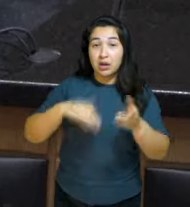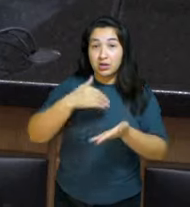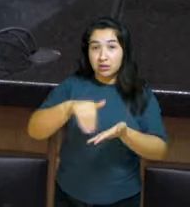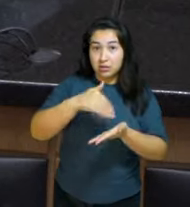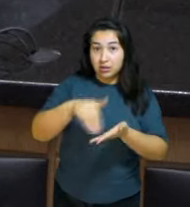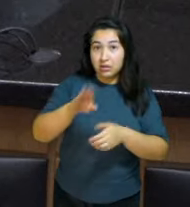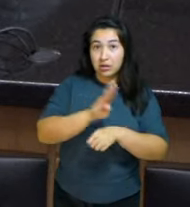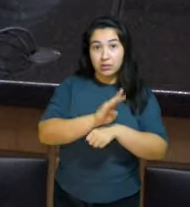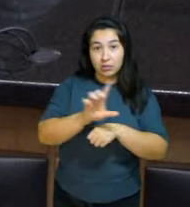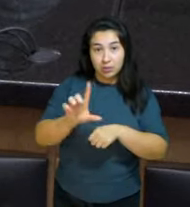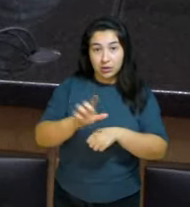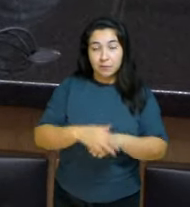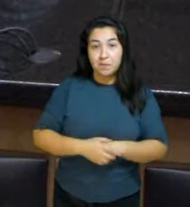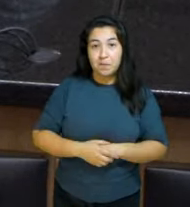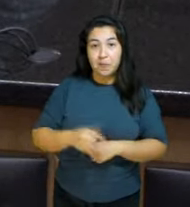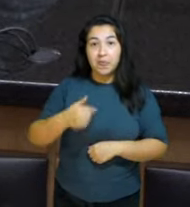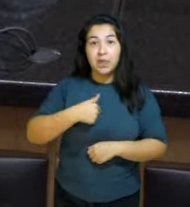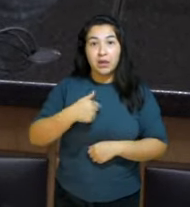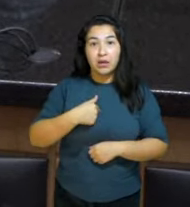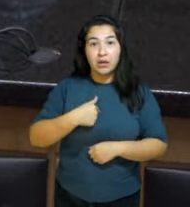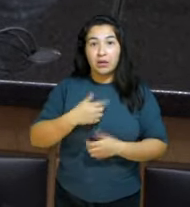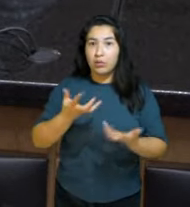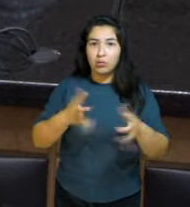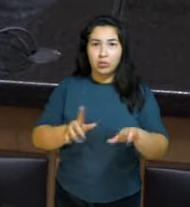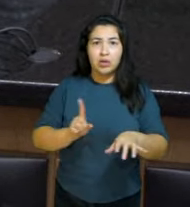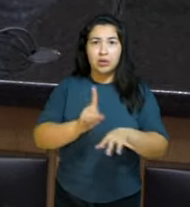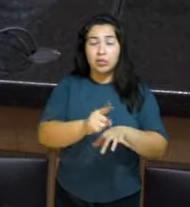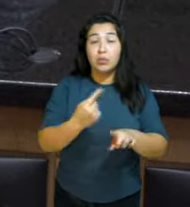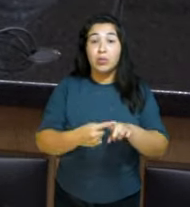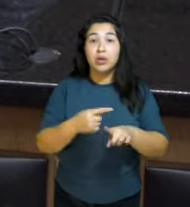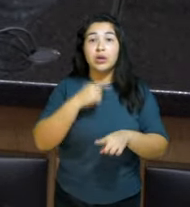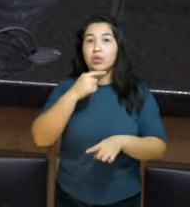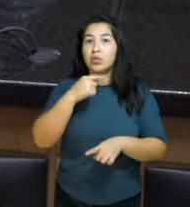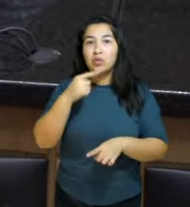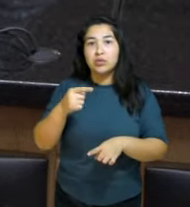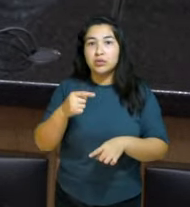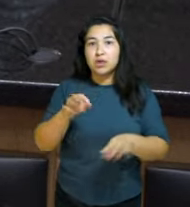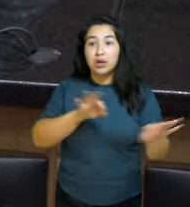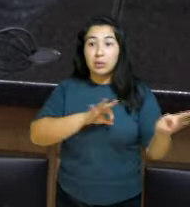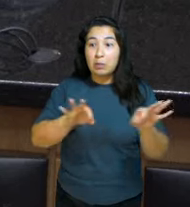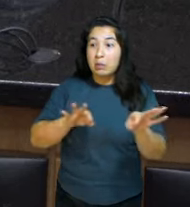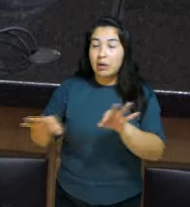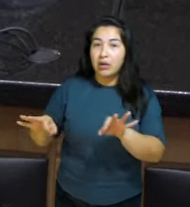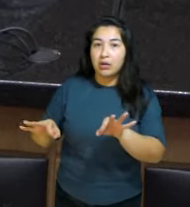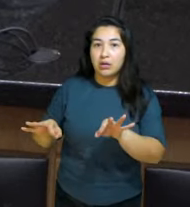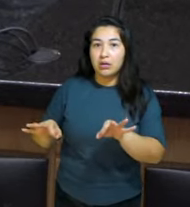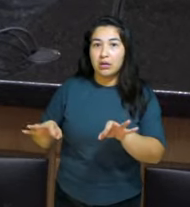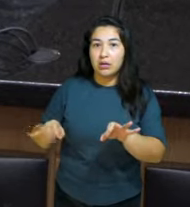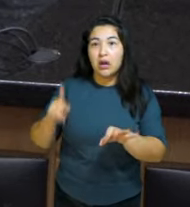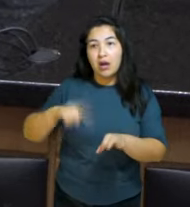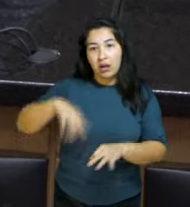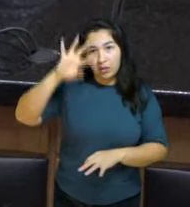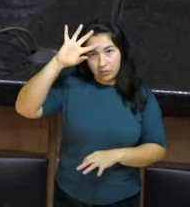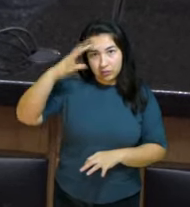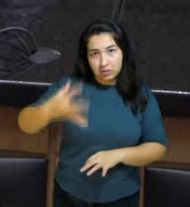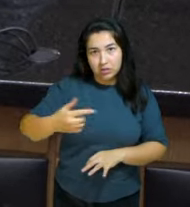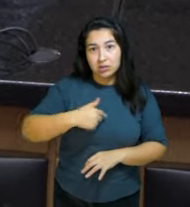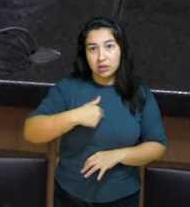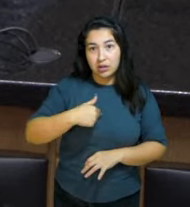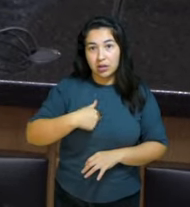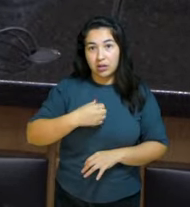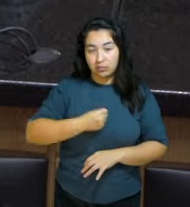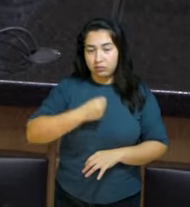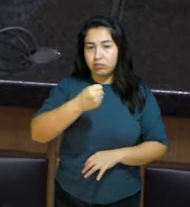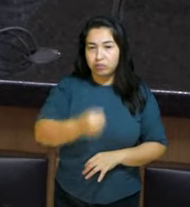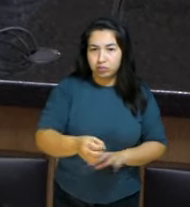hoje esse, pela seguinte questão, eu não consegui mobilizar, então tem consequência, não tem castigo, tem consequência. Eu coloquei meu cargo à